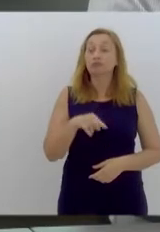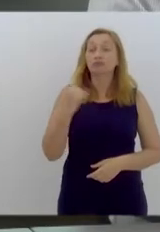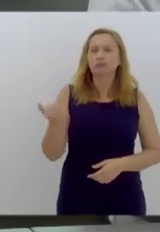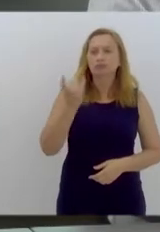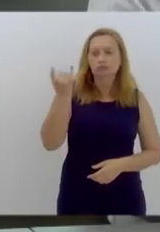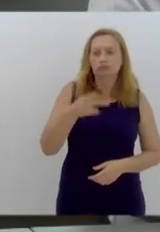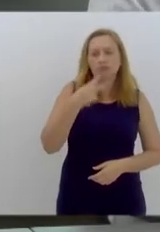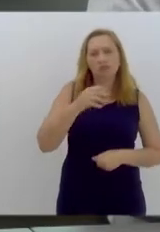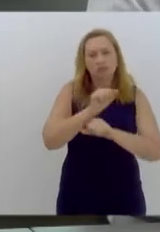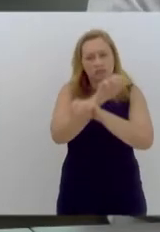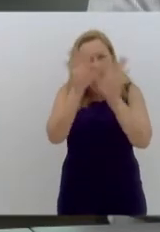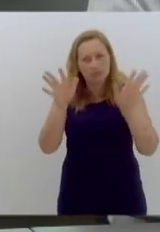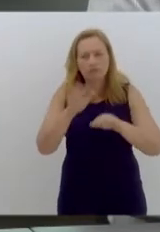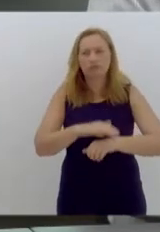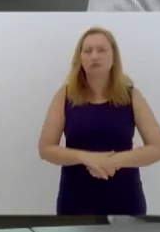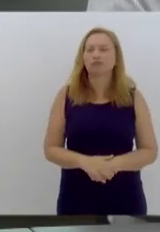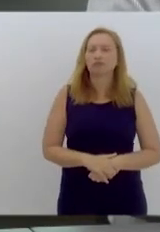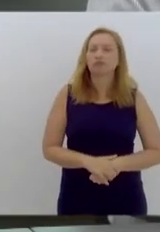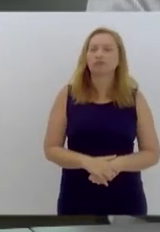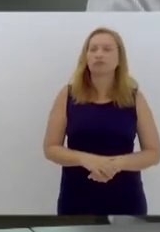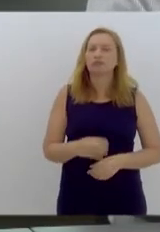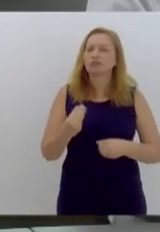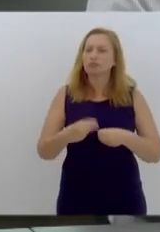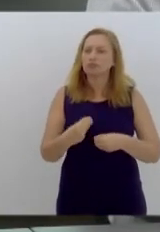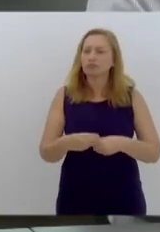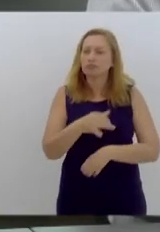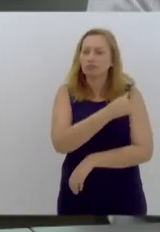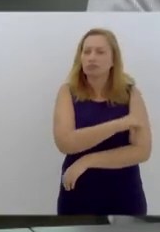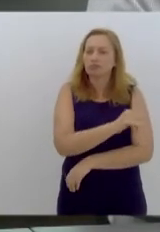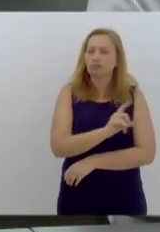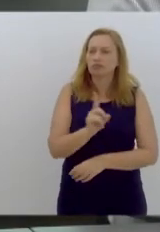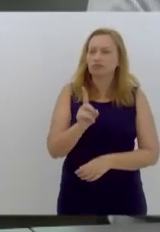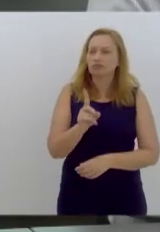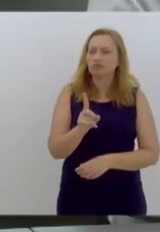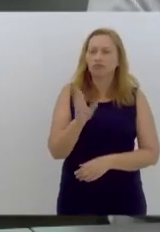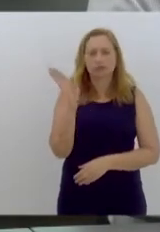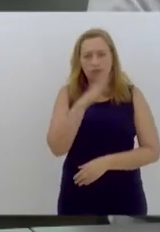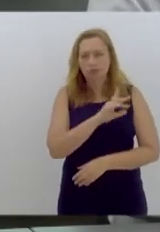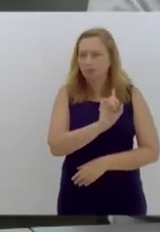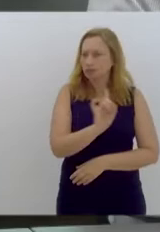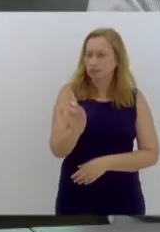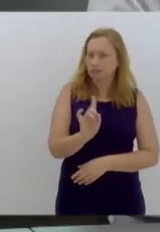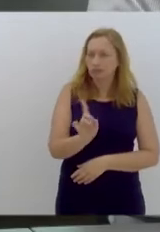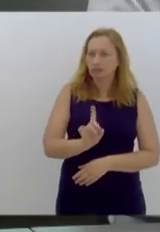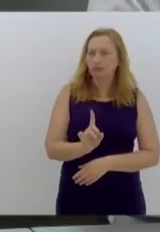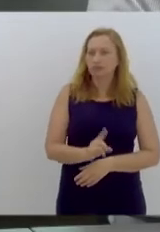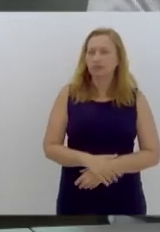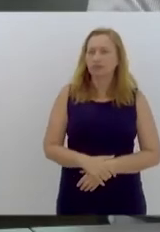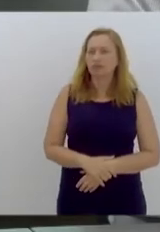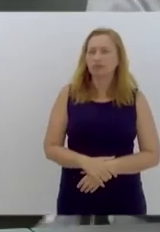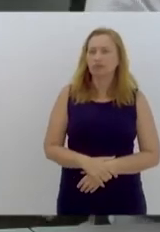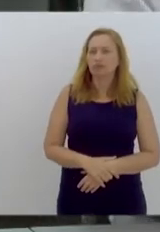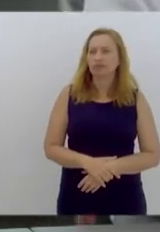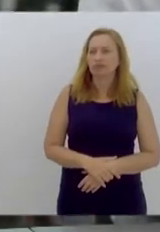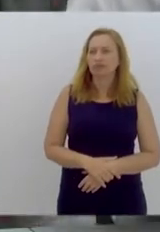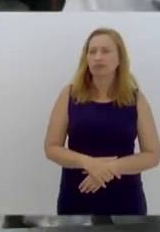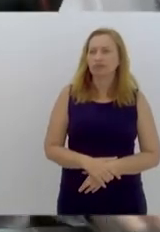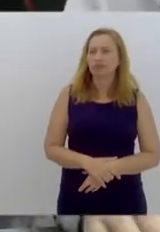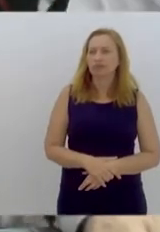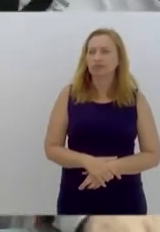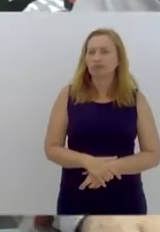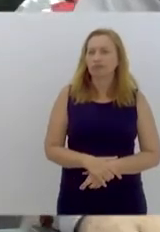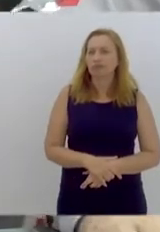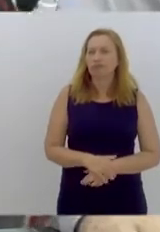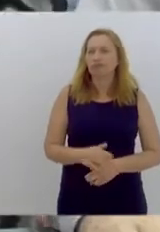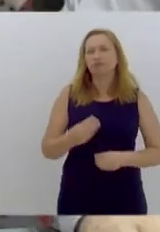deixar muito claro que o município do Rio de Janeiro não é o vilão dessa história, de forma alguma. A gente não tem, por parte